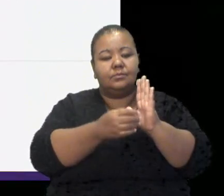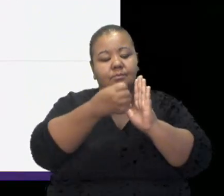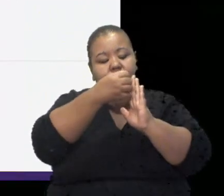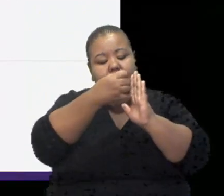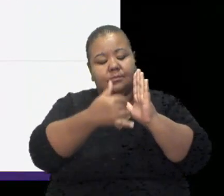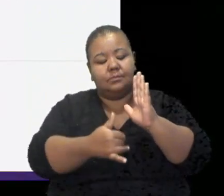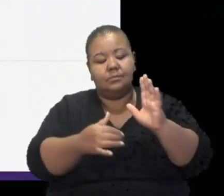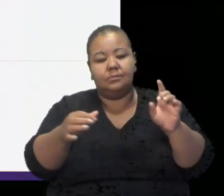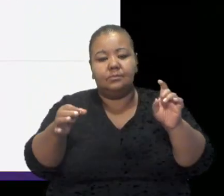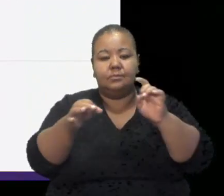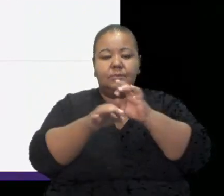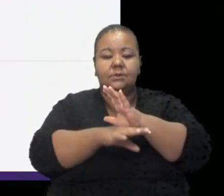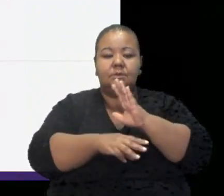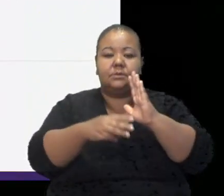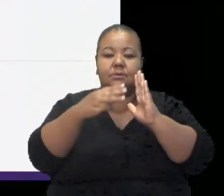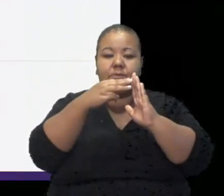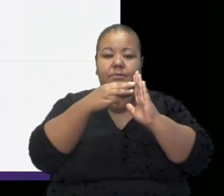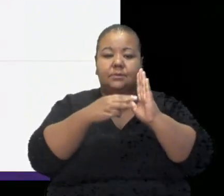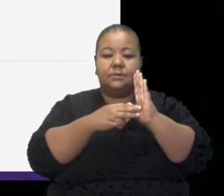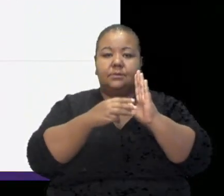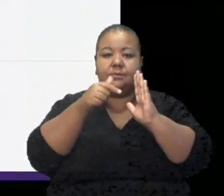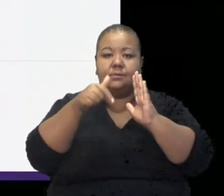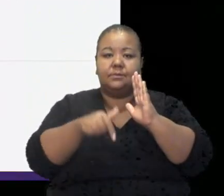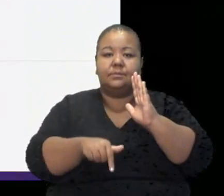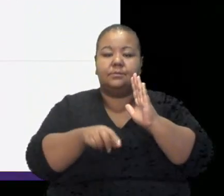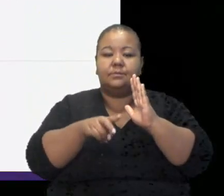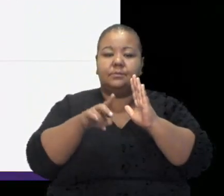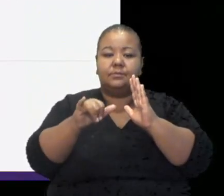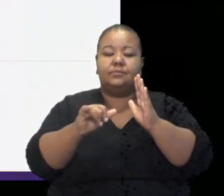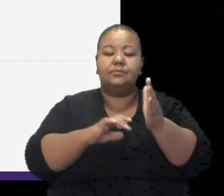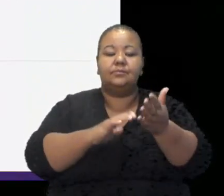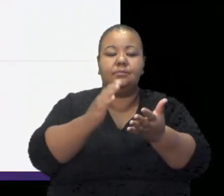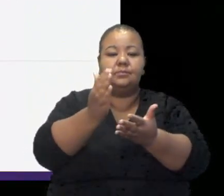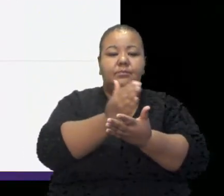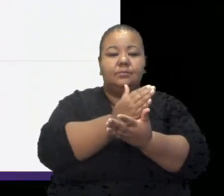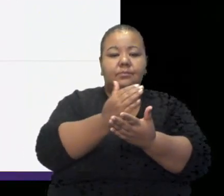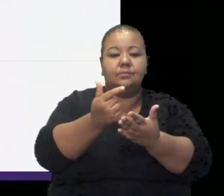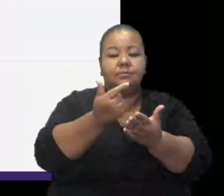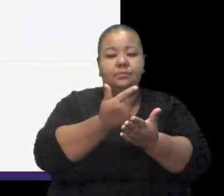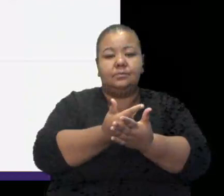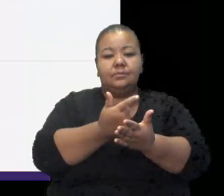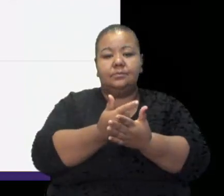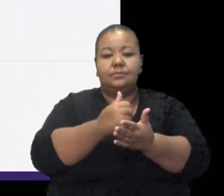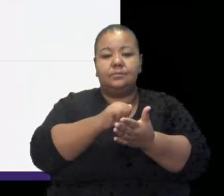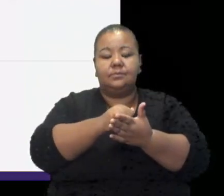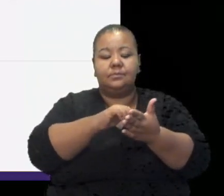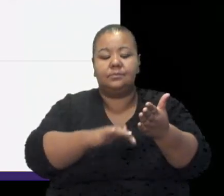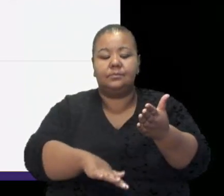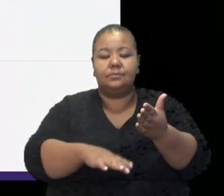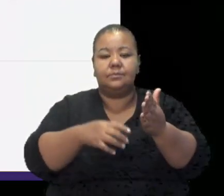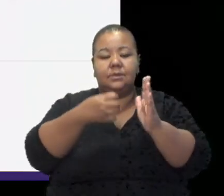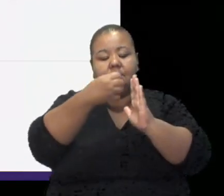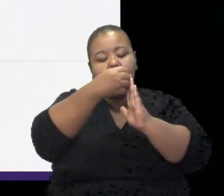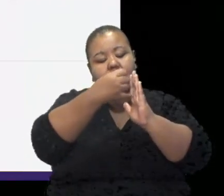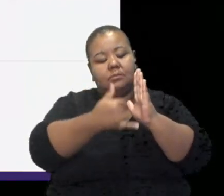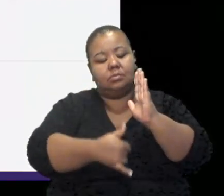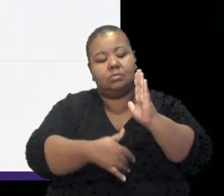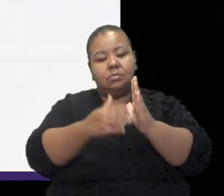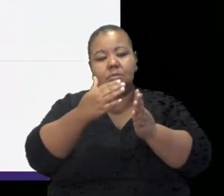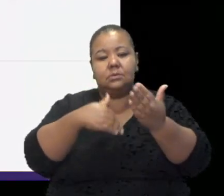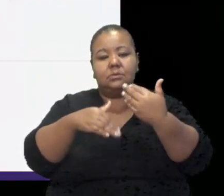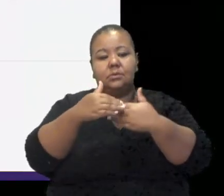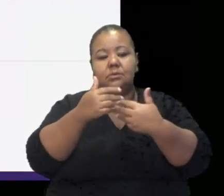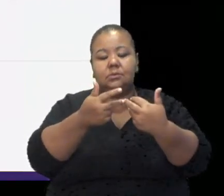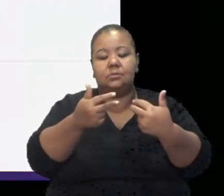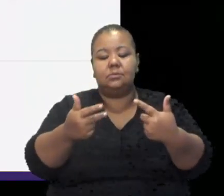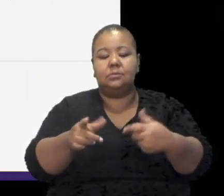completa do método. Aqui a gente vai subdividir a tarefa e as atividades, né, para descrever todos esses